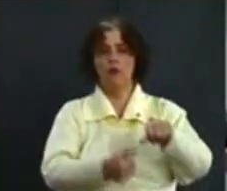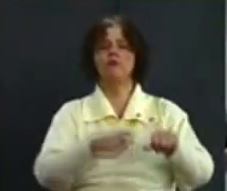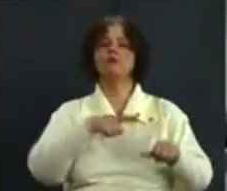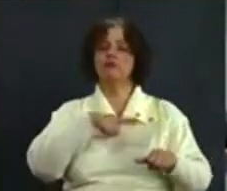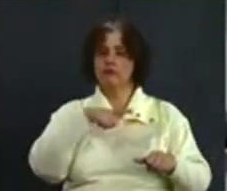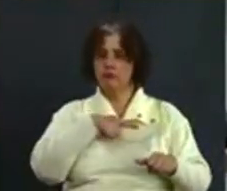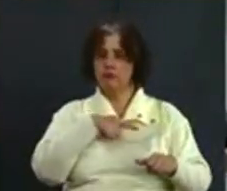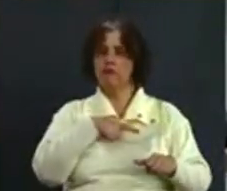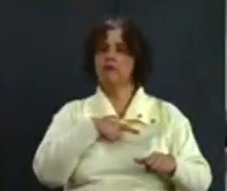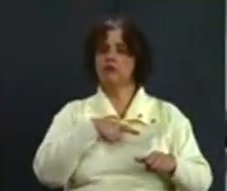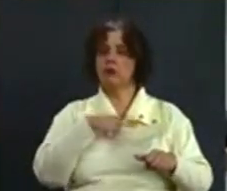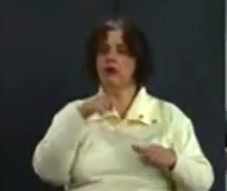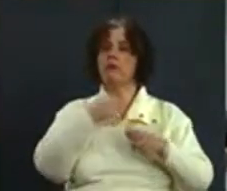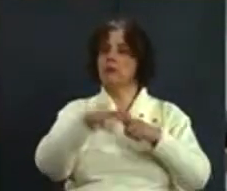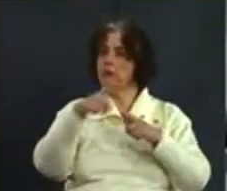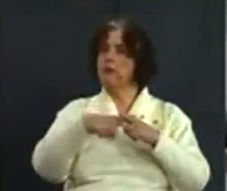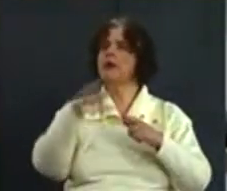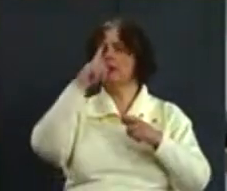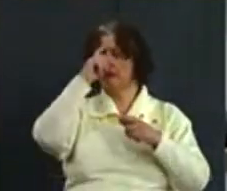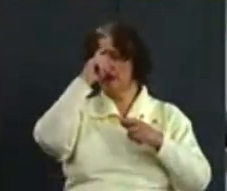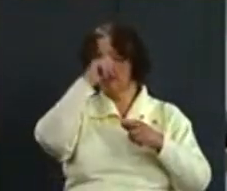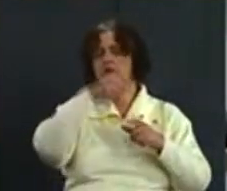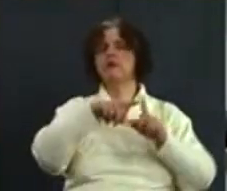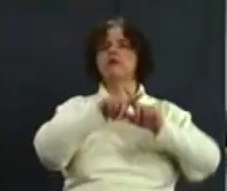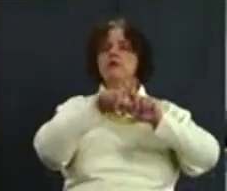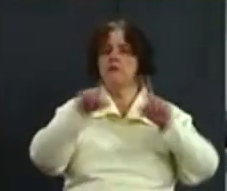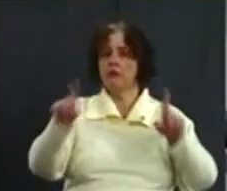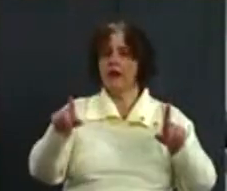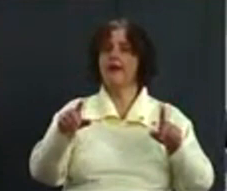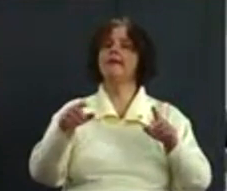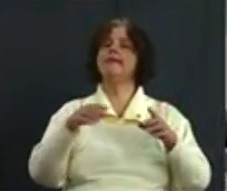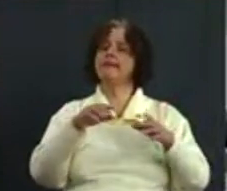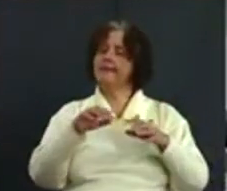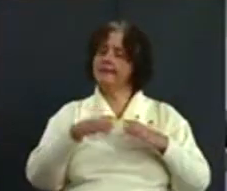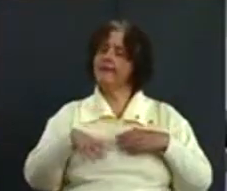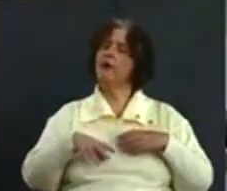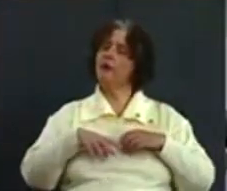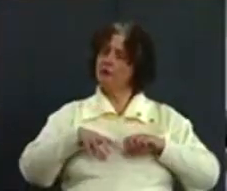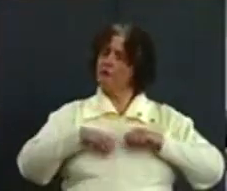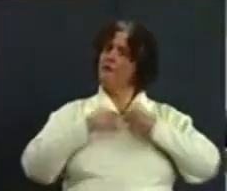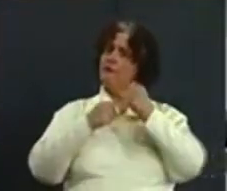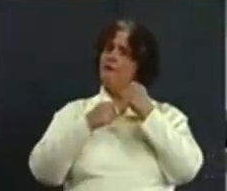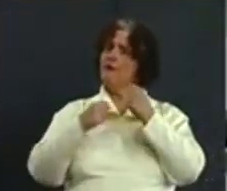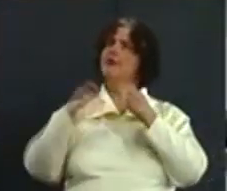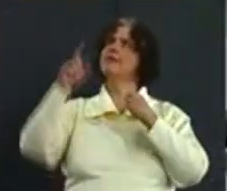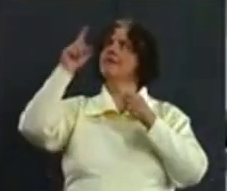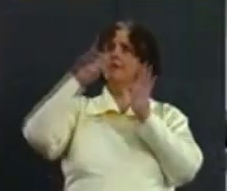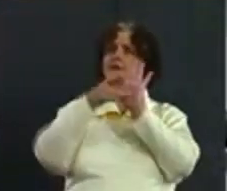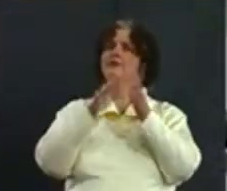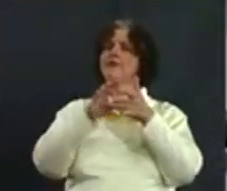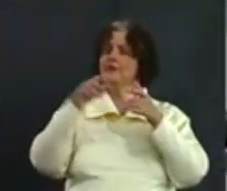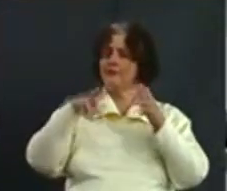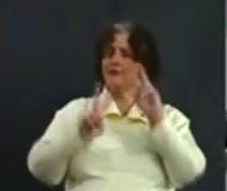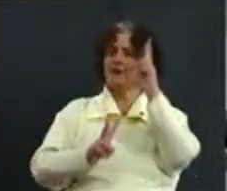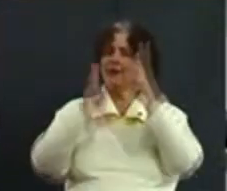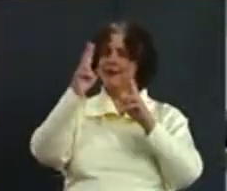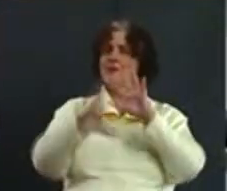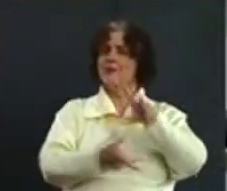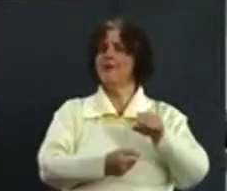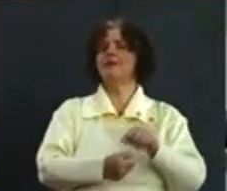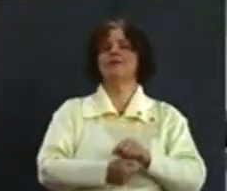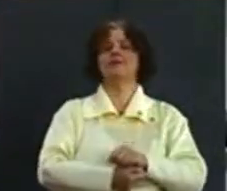tende bom ânimo, eu venci o mundo. Dentre as bem-aventuranças no Sermão do Monte, o Senhor Jesus também